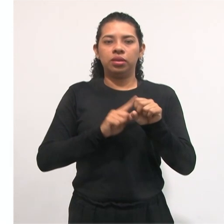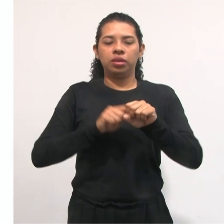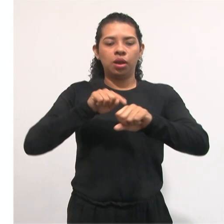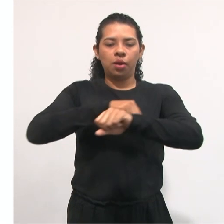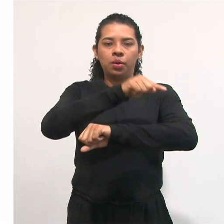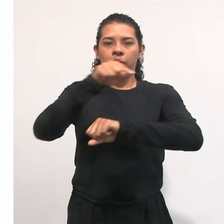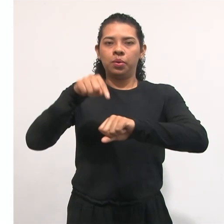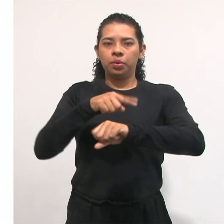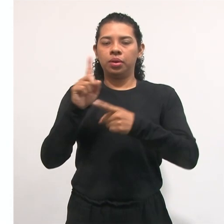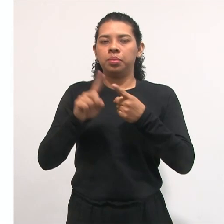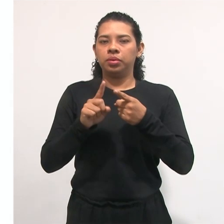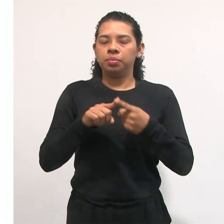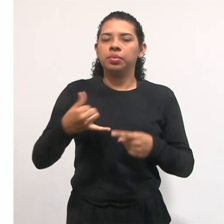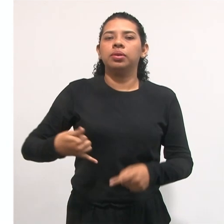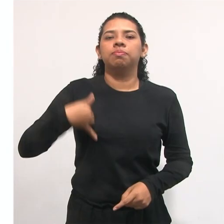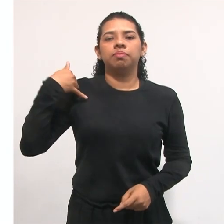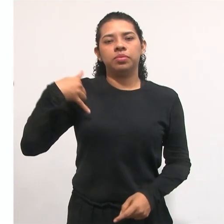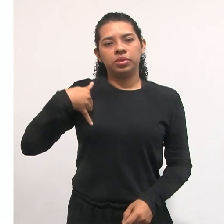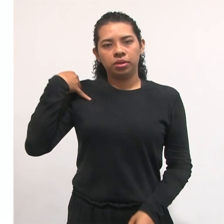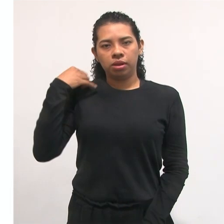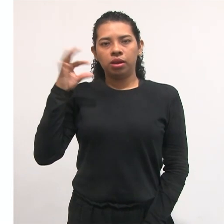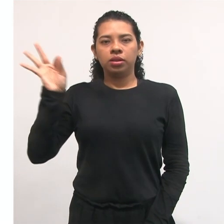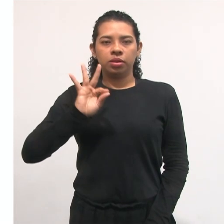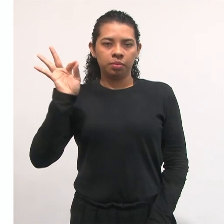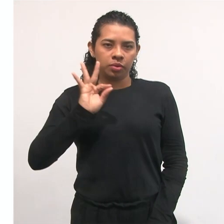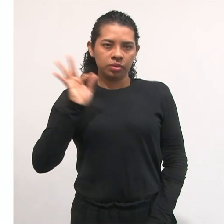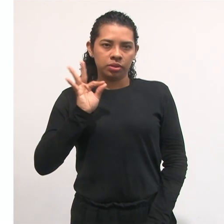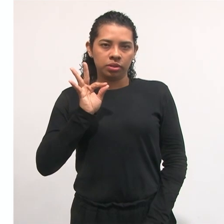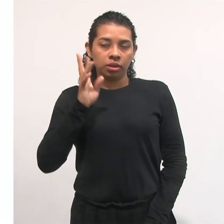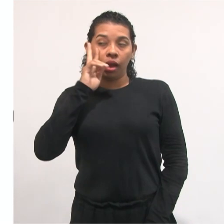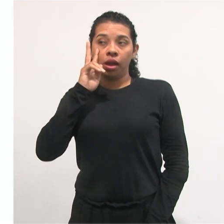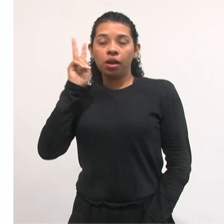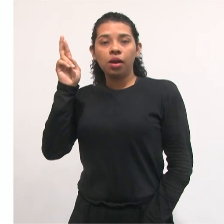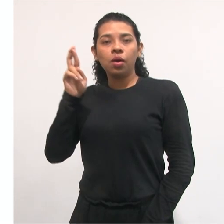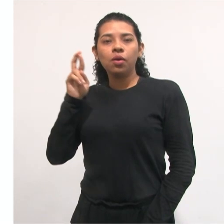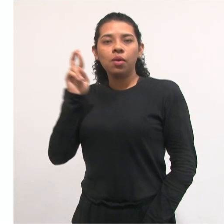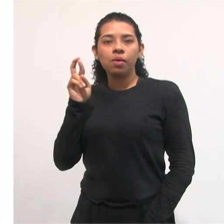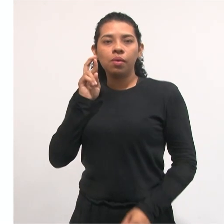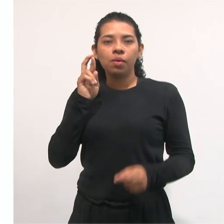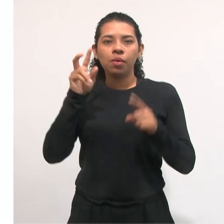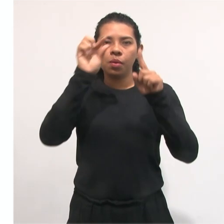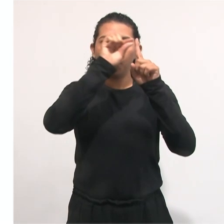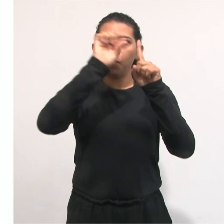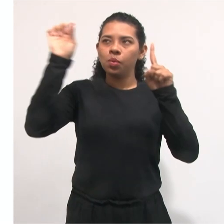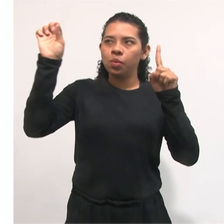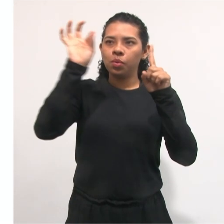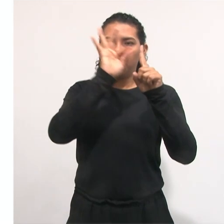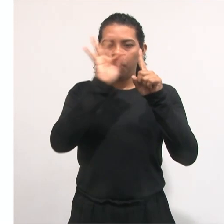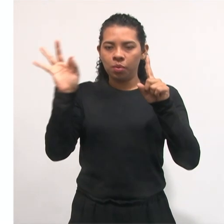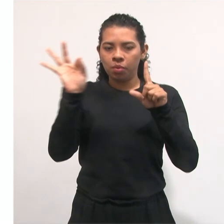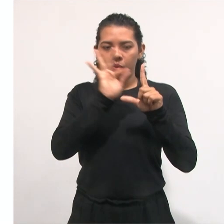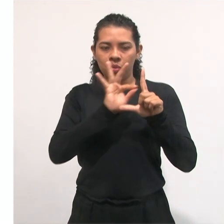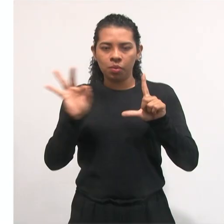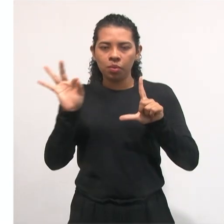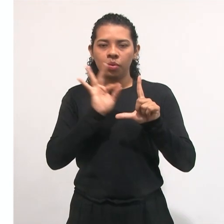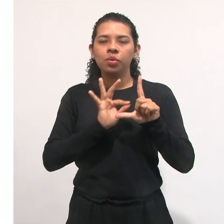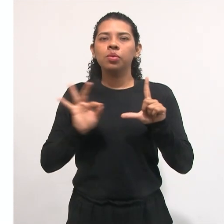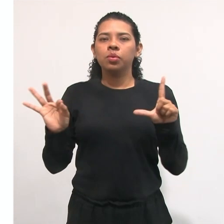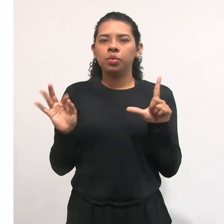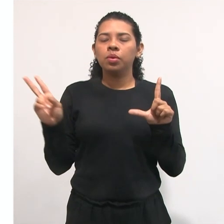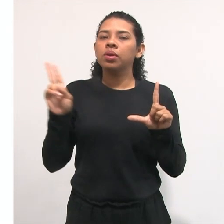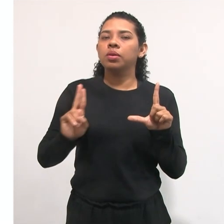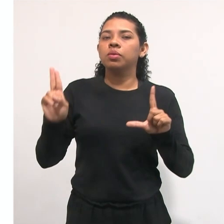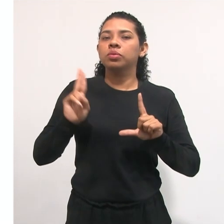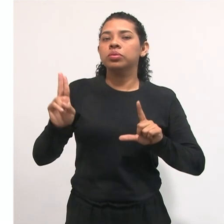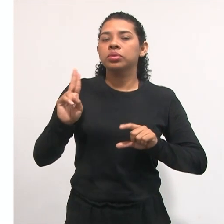duas variáveis, né? Por exemplo, aqui a variáveis tempo e aqui a variável idade em porcentagens, ok? E as